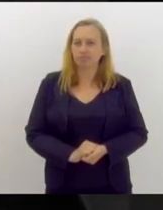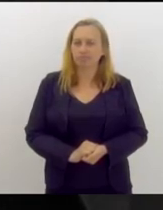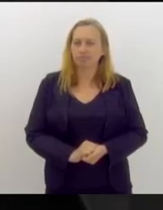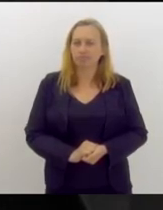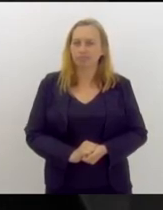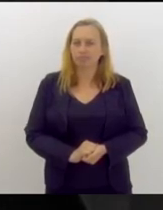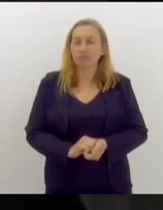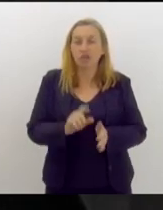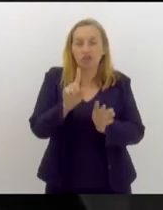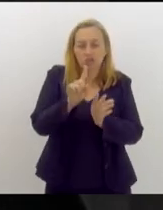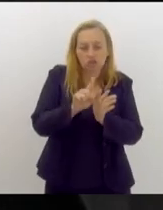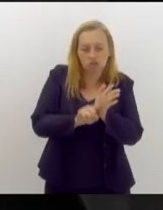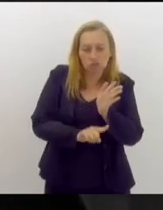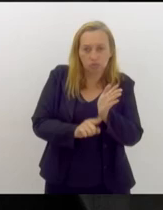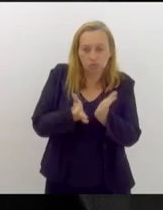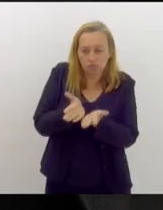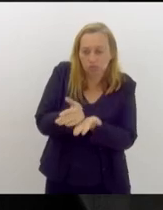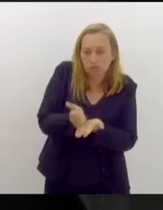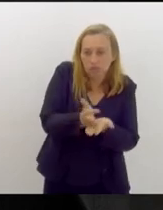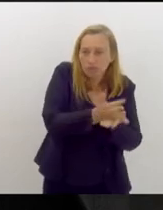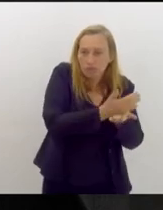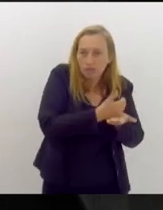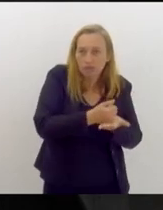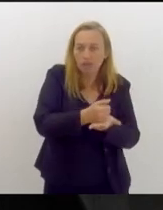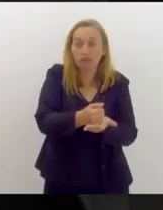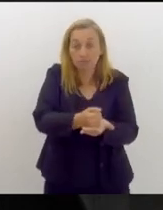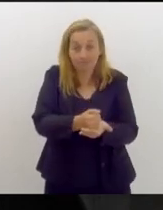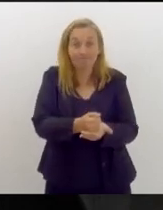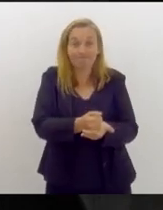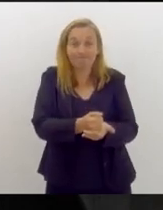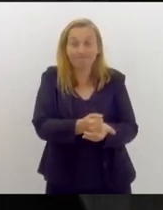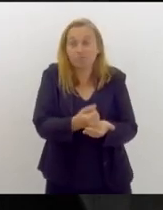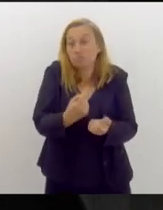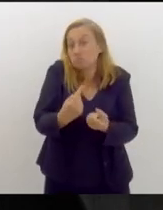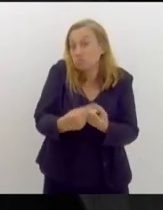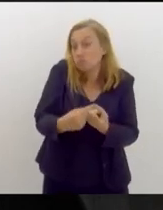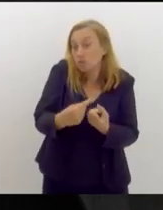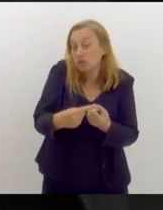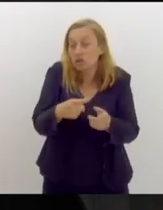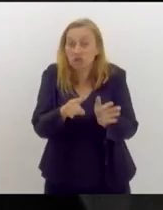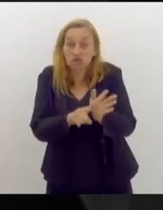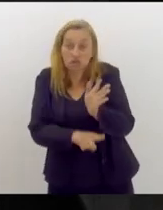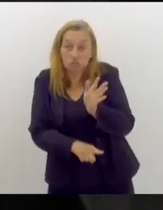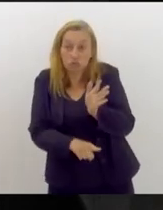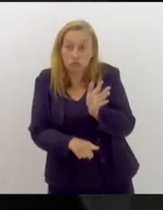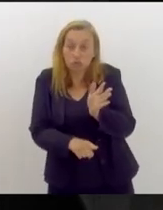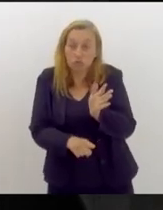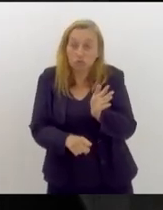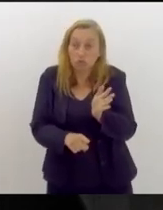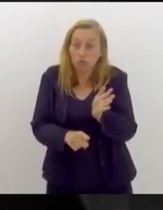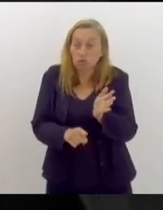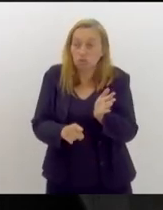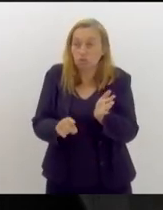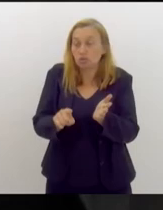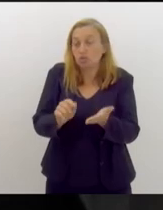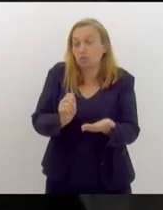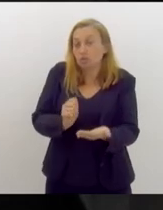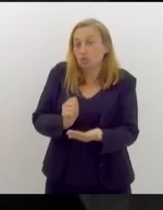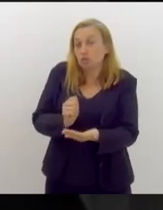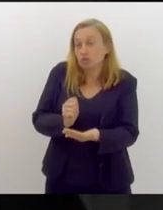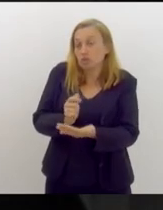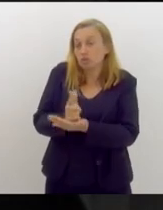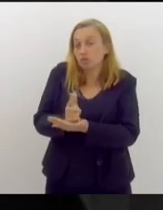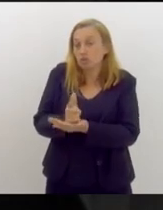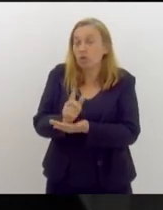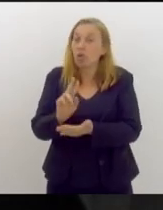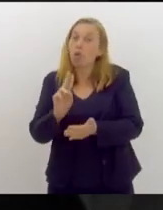redução nas arrecadações porque diminuindo o consumo até a empresa fechando